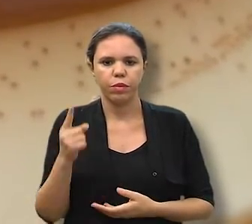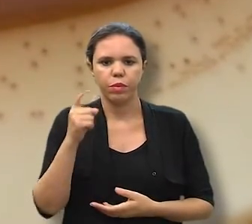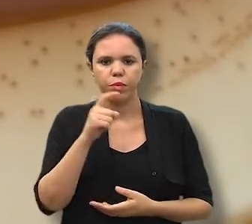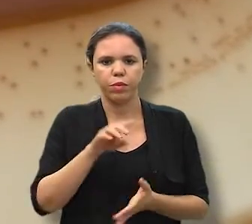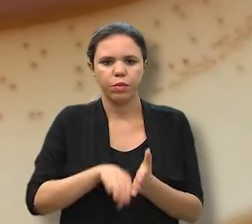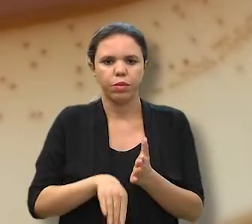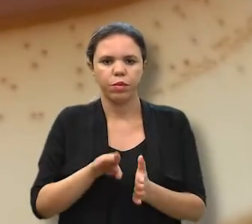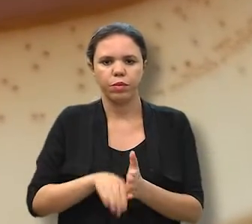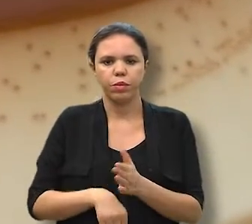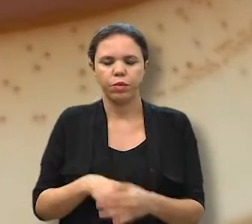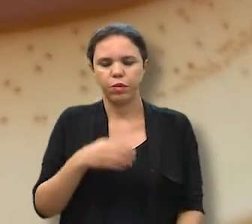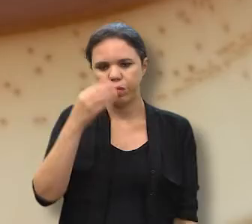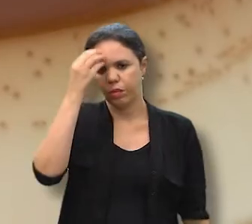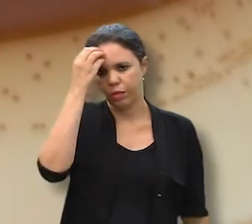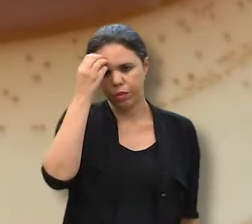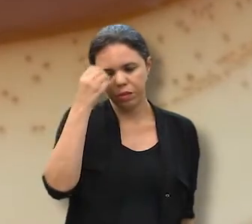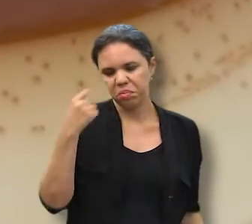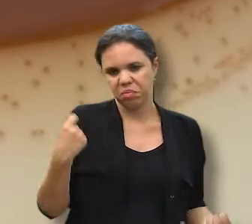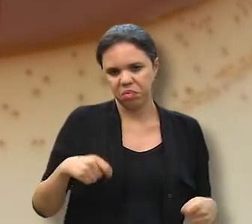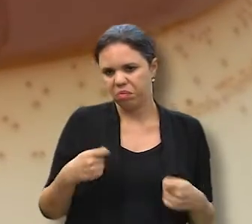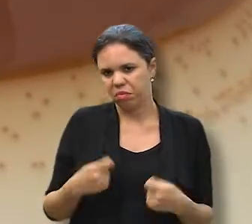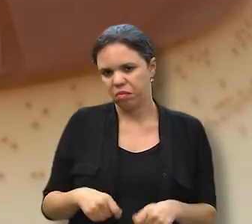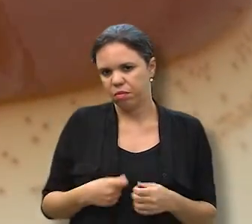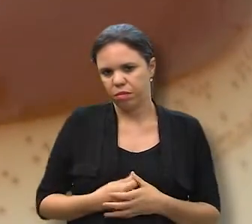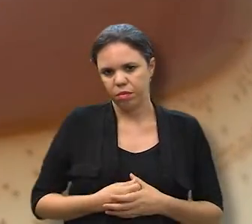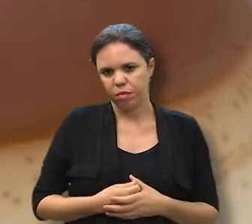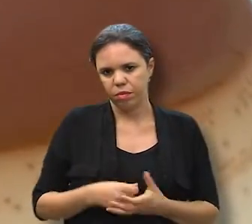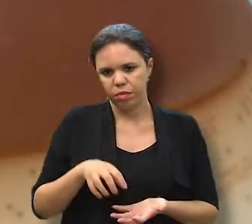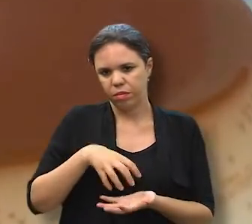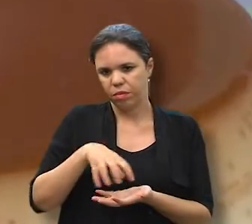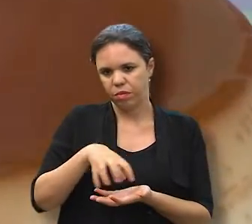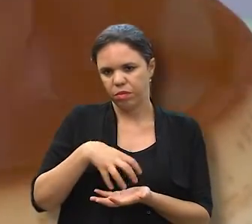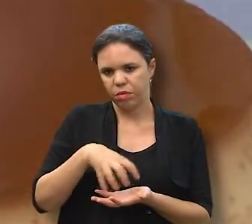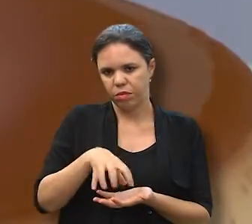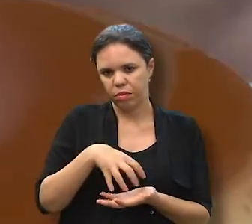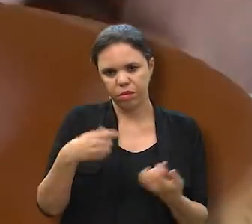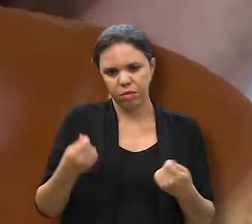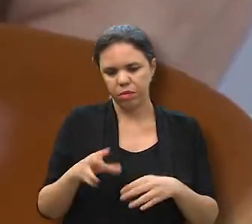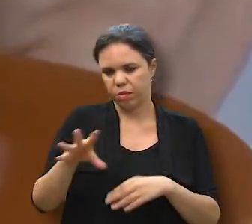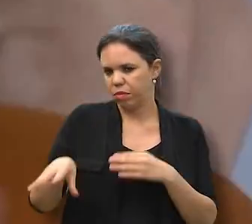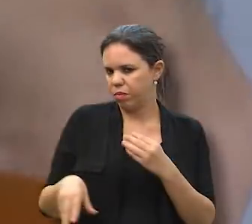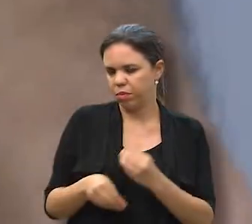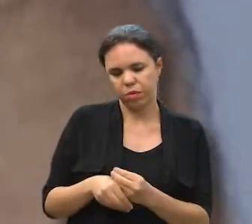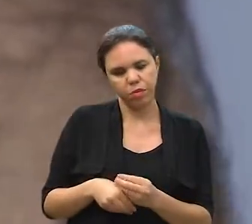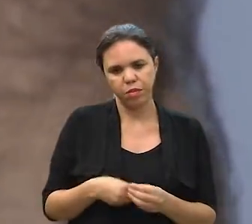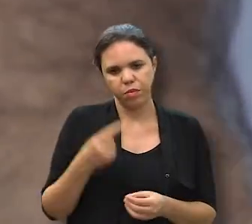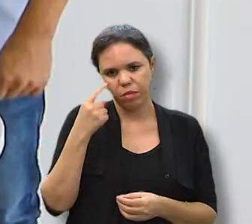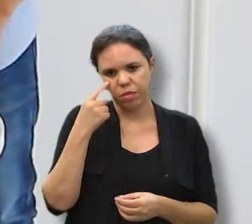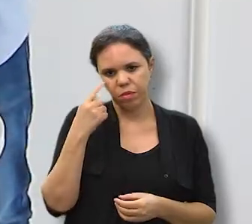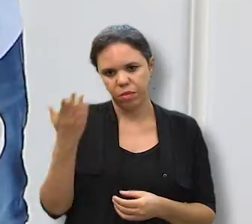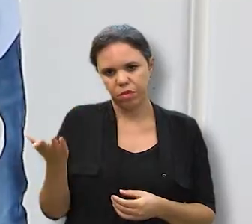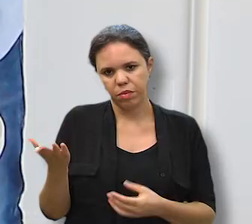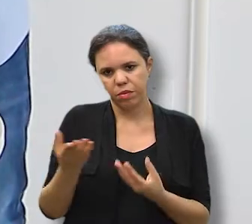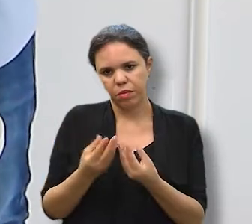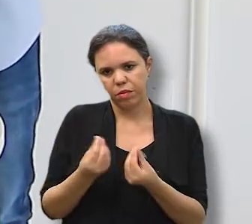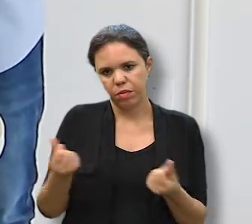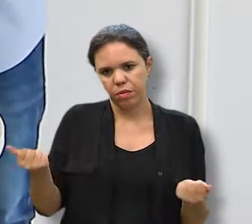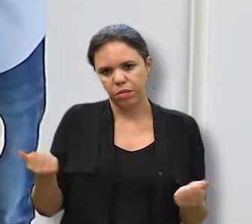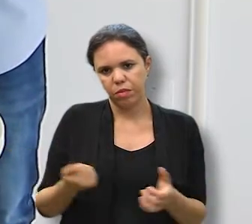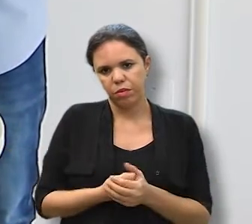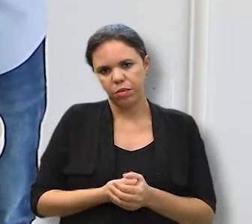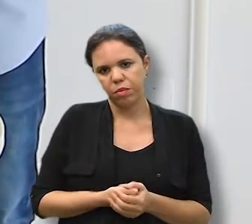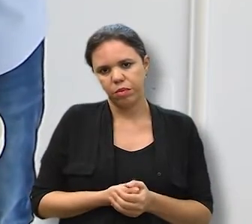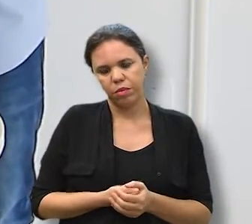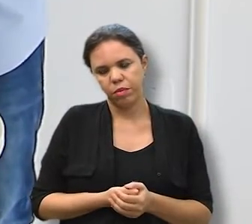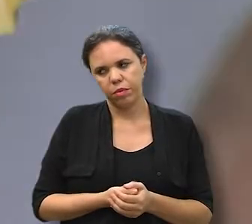difícil de tirar daqui. Ó. E não precisa nem colocar gelatina, não tem nada. Olha, olha essa textura. Meu